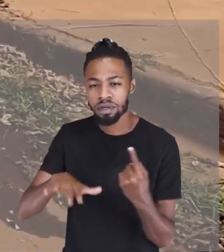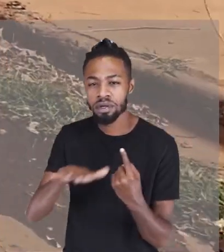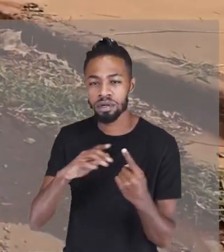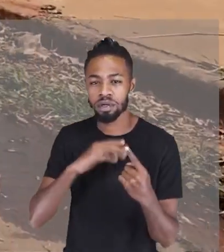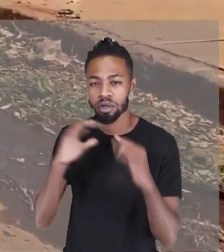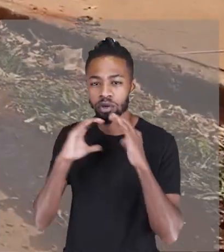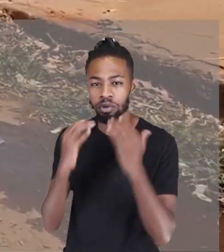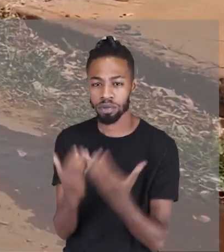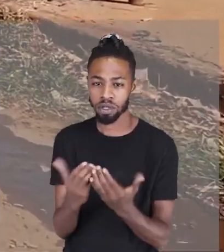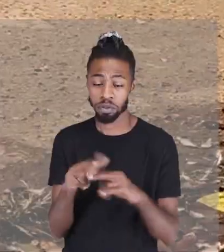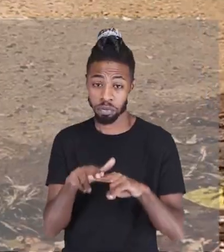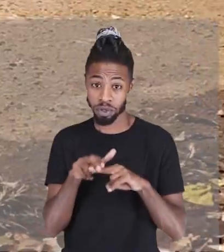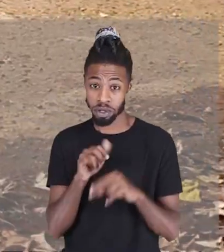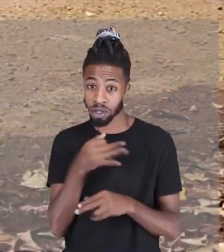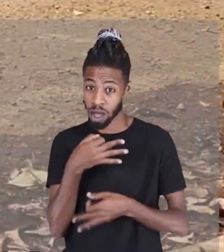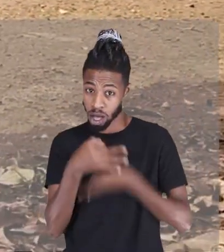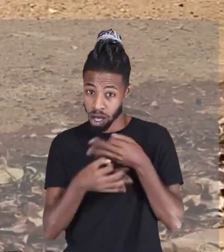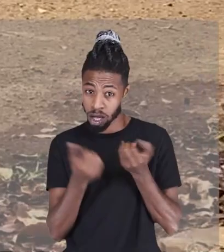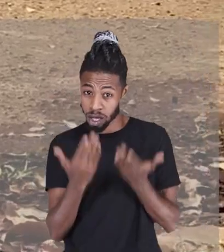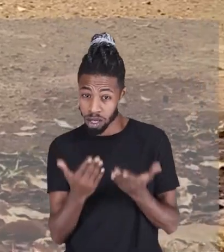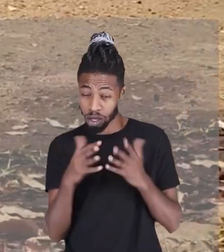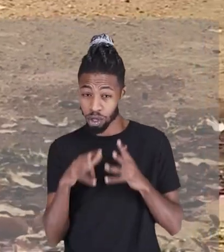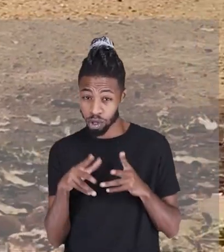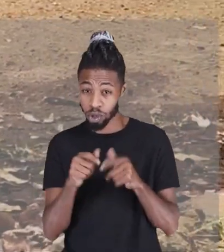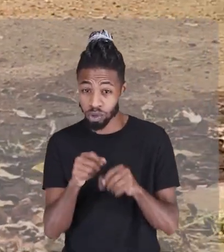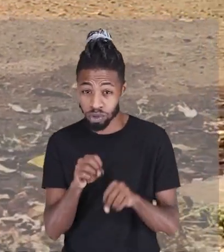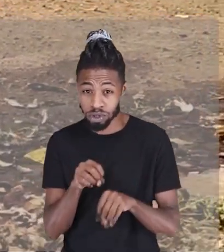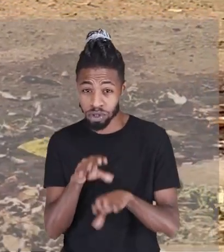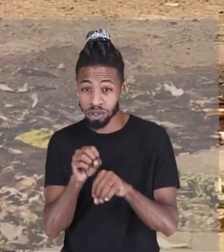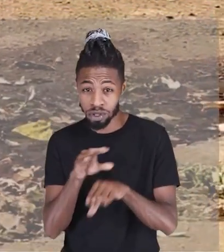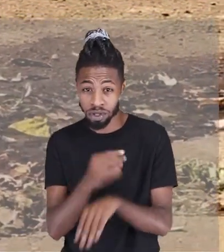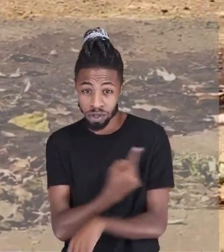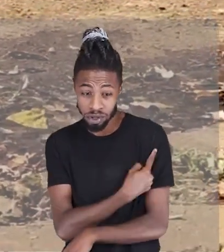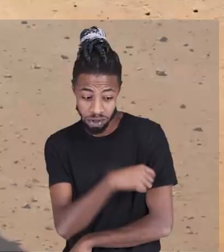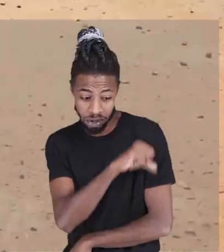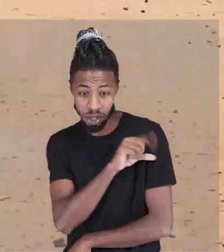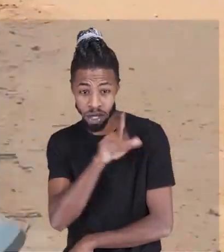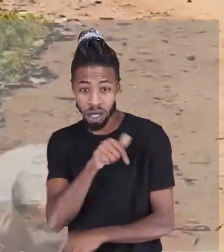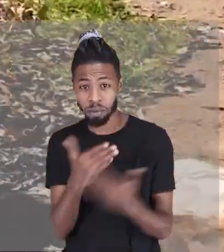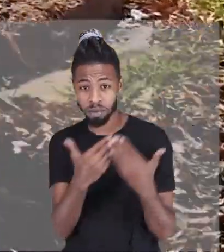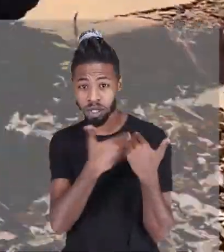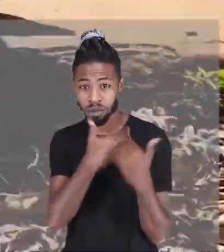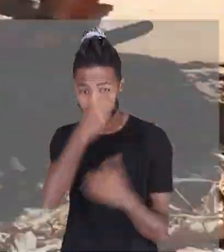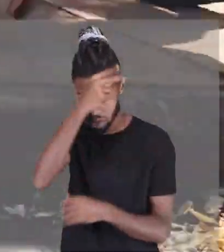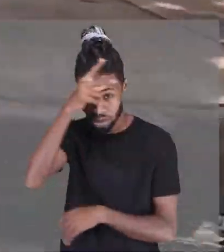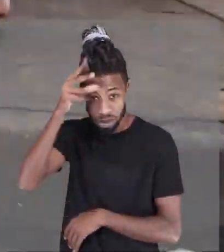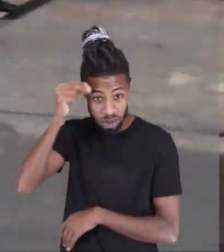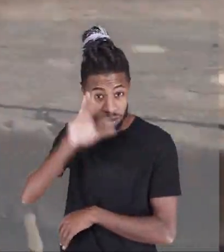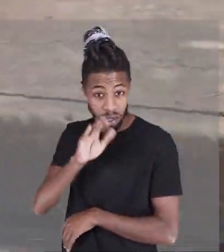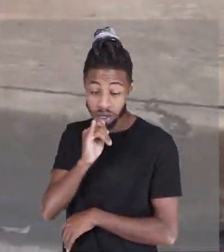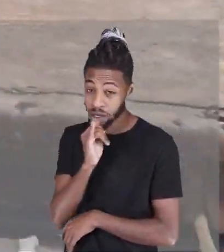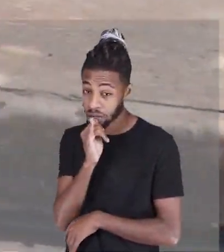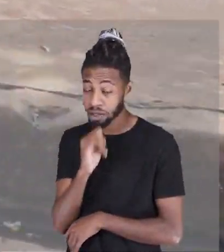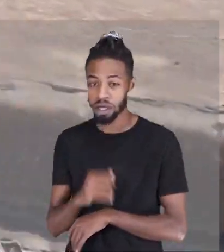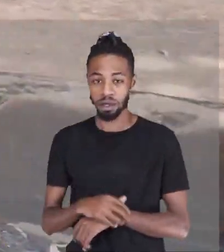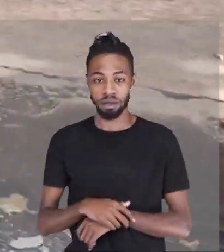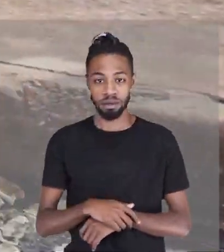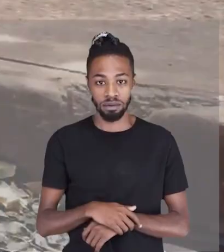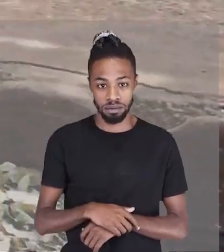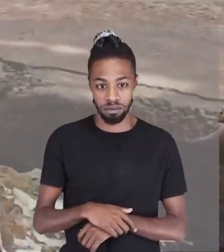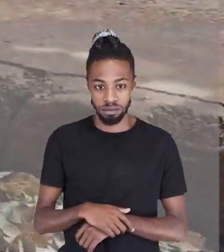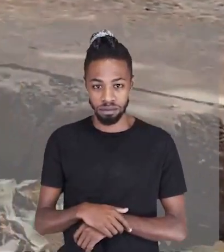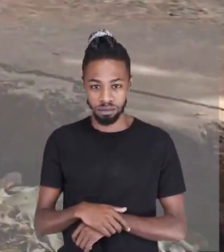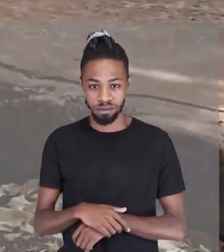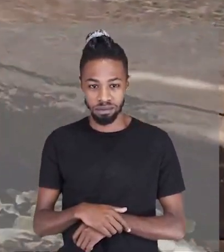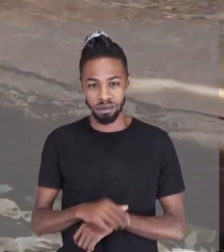que ele atende. Por esse argumento, o ideal seria que todo o ensino fundamental fosse responsabilidade dos municípios. A questão é